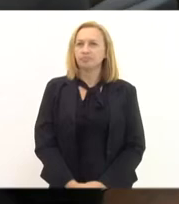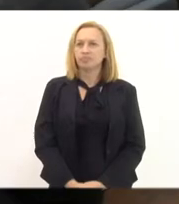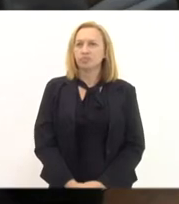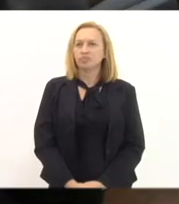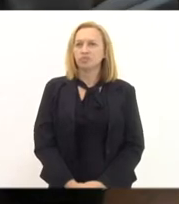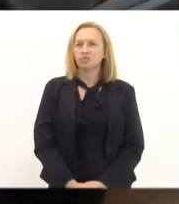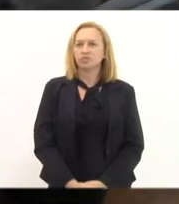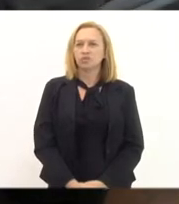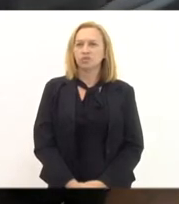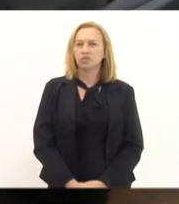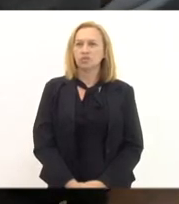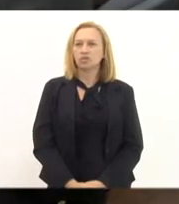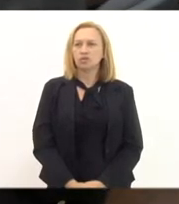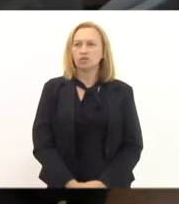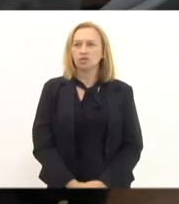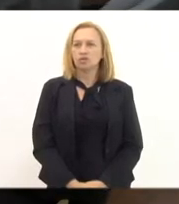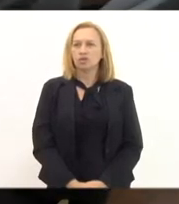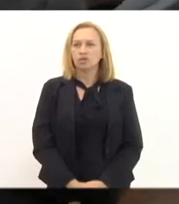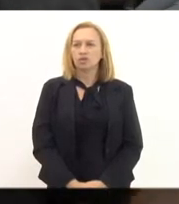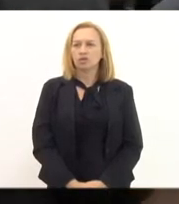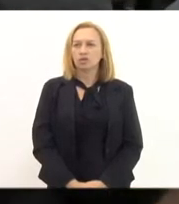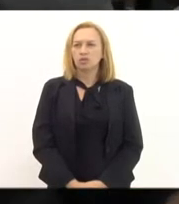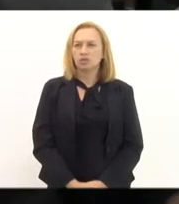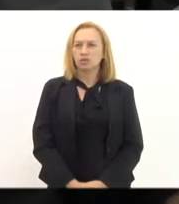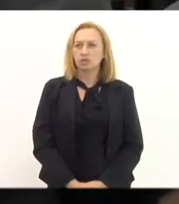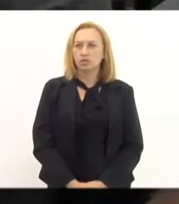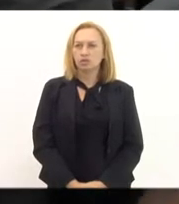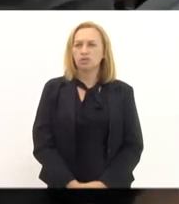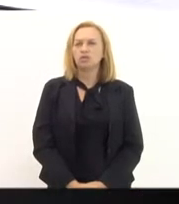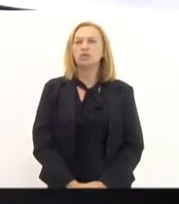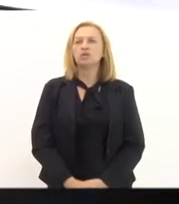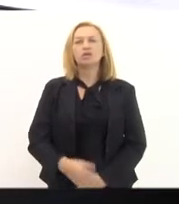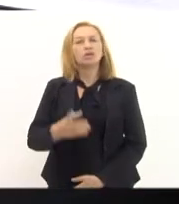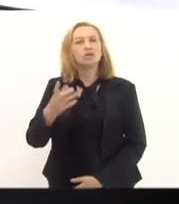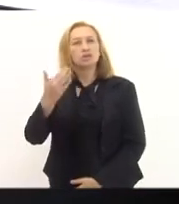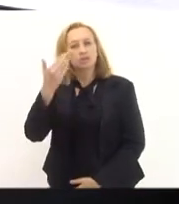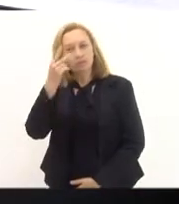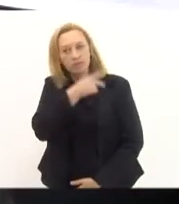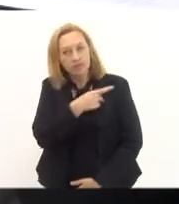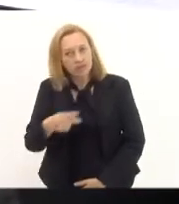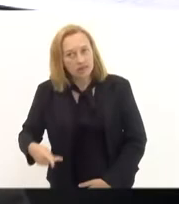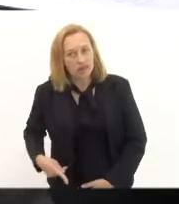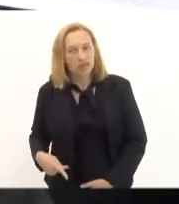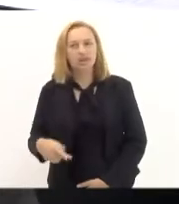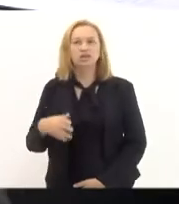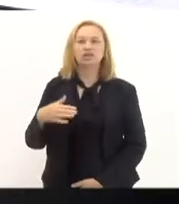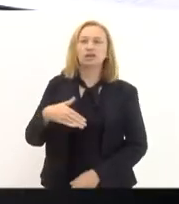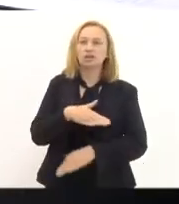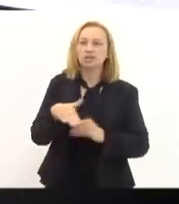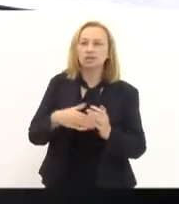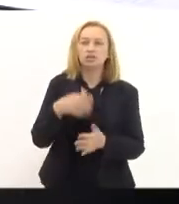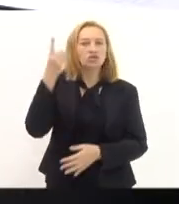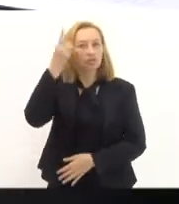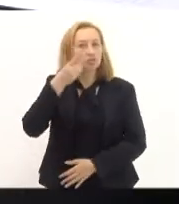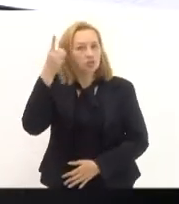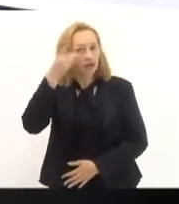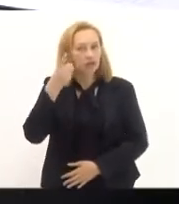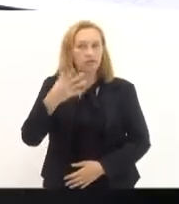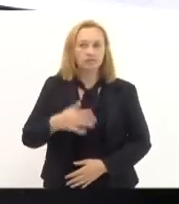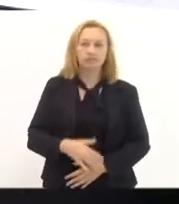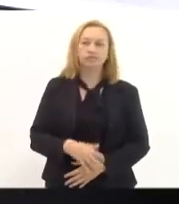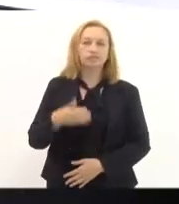senhora presidente os senhores deputados a senhora deputada Martha